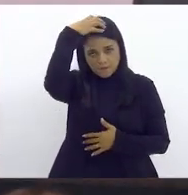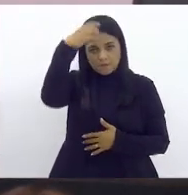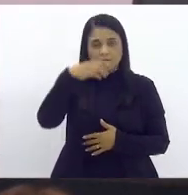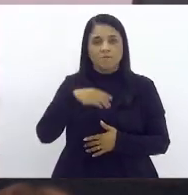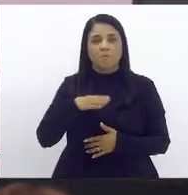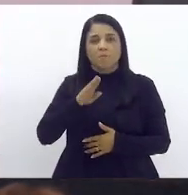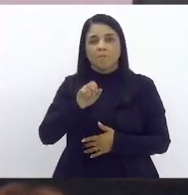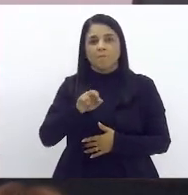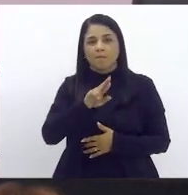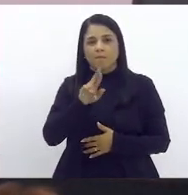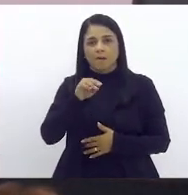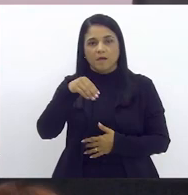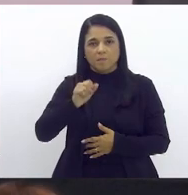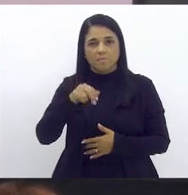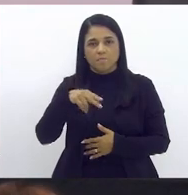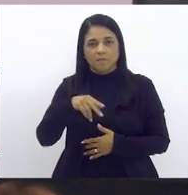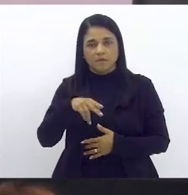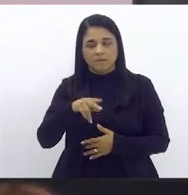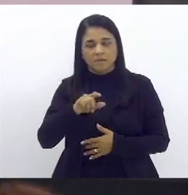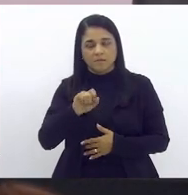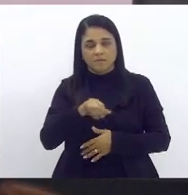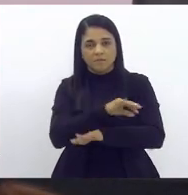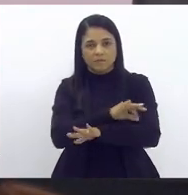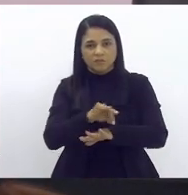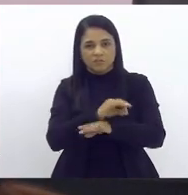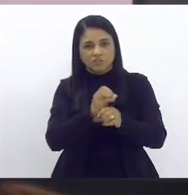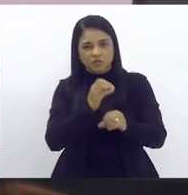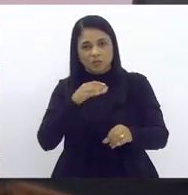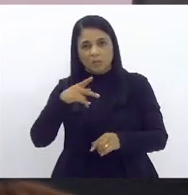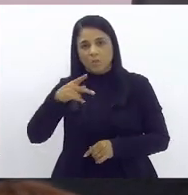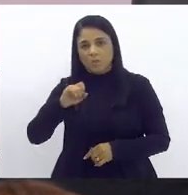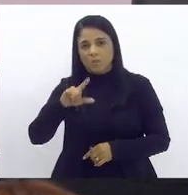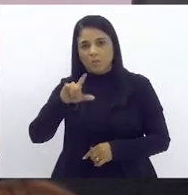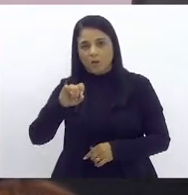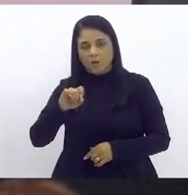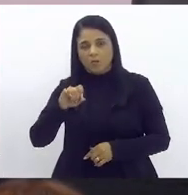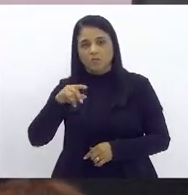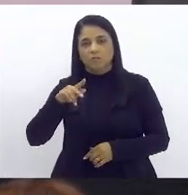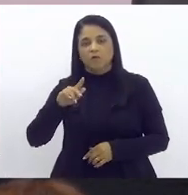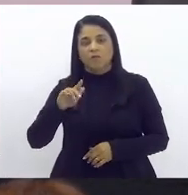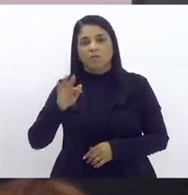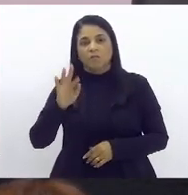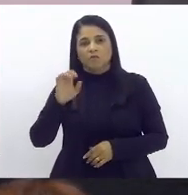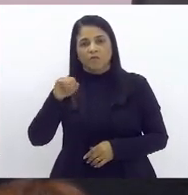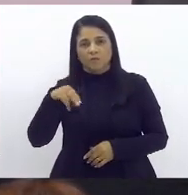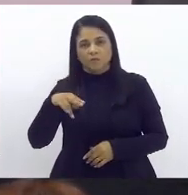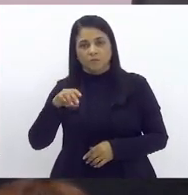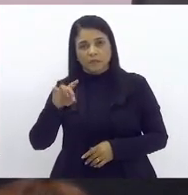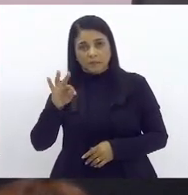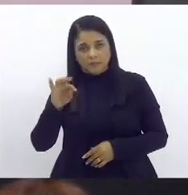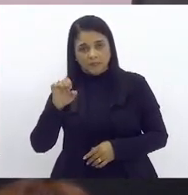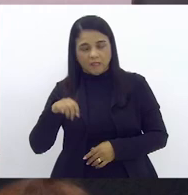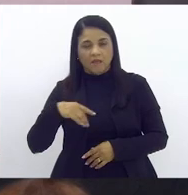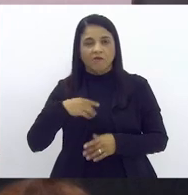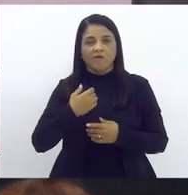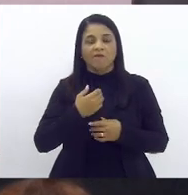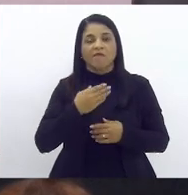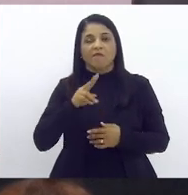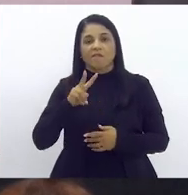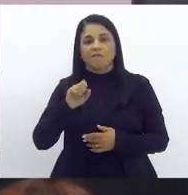Mansa, Engenheiro Paulo de Fronten, Tatiaia, Resende, Paraíba do Sul, Vassouras,